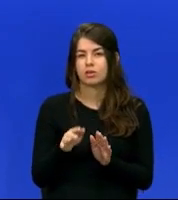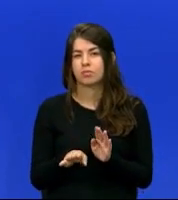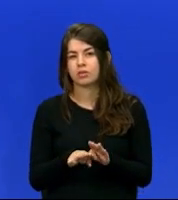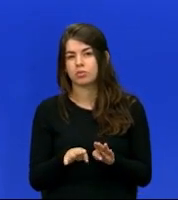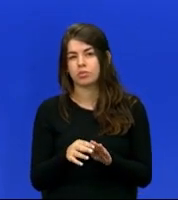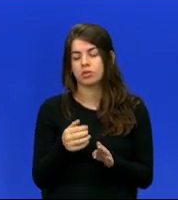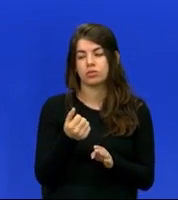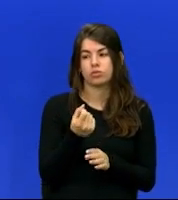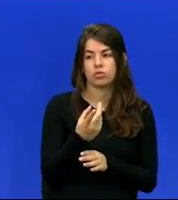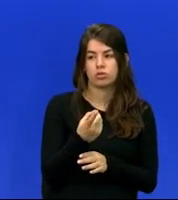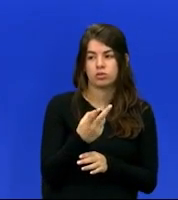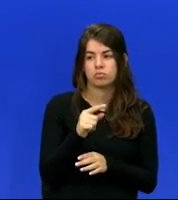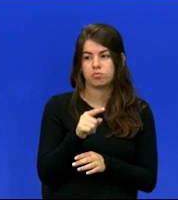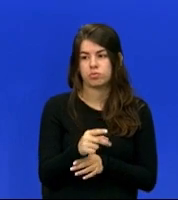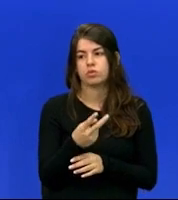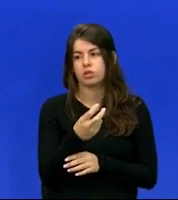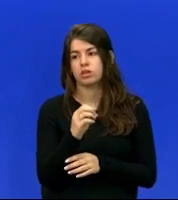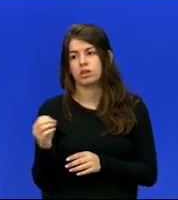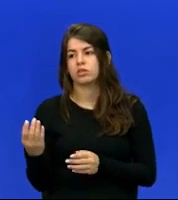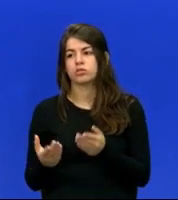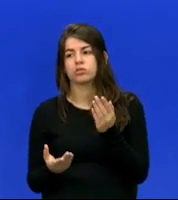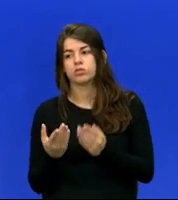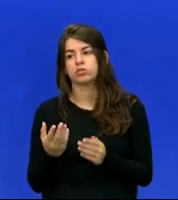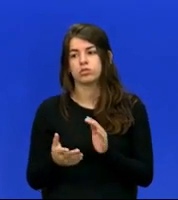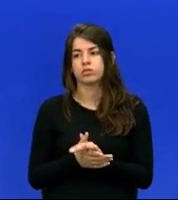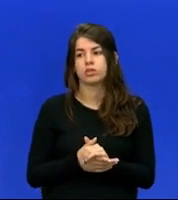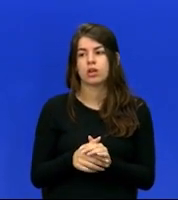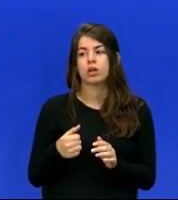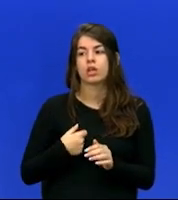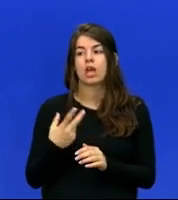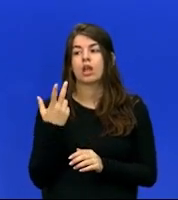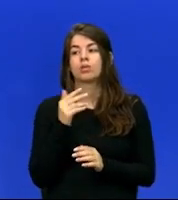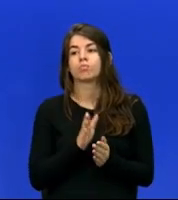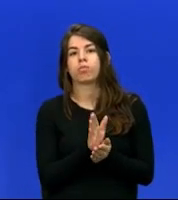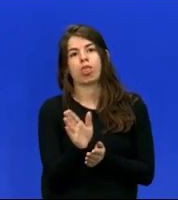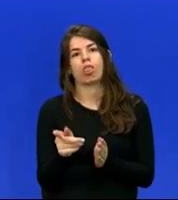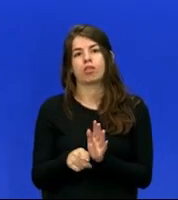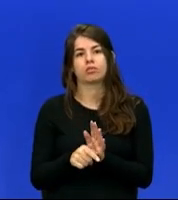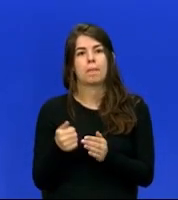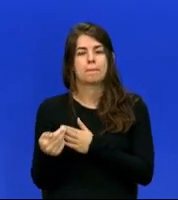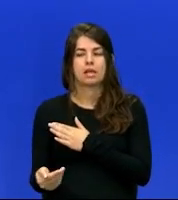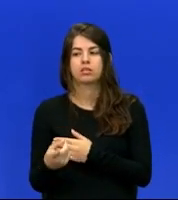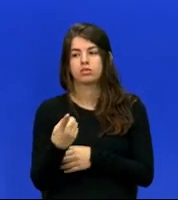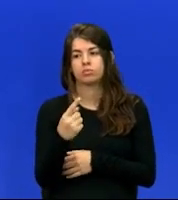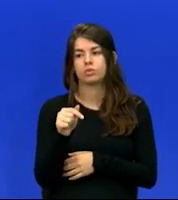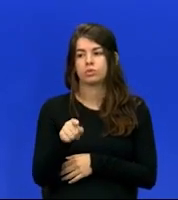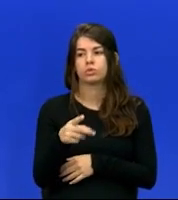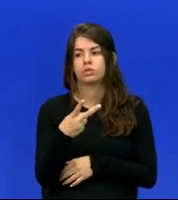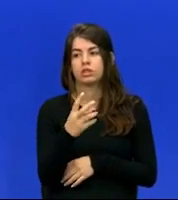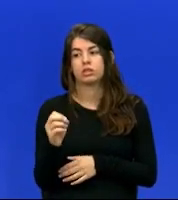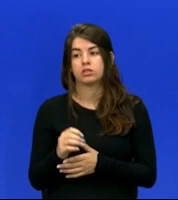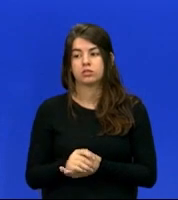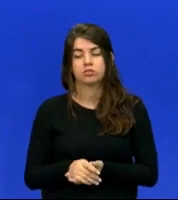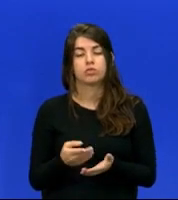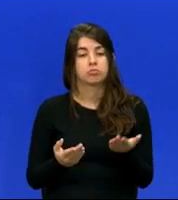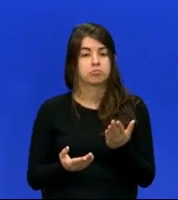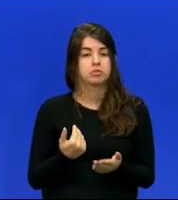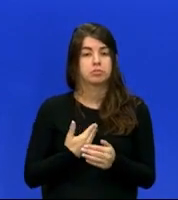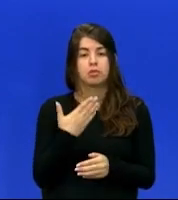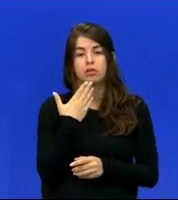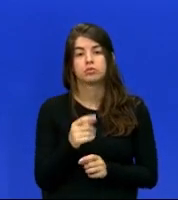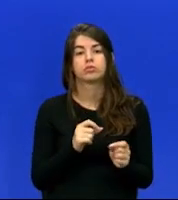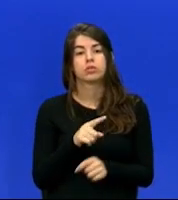de 12.500 toneladas e o desvio padrão de 1.200 toneladas. Ok. Ele pede